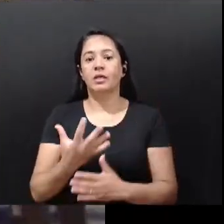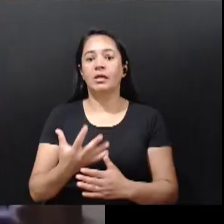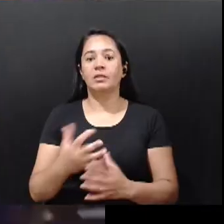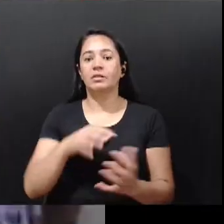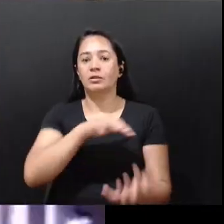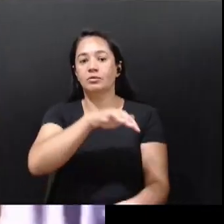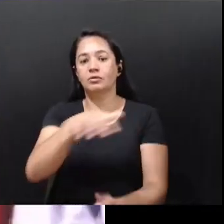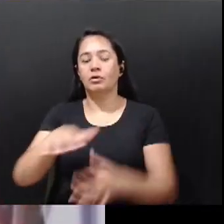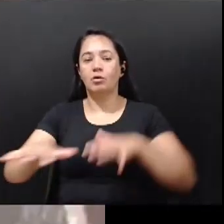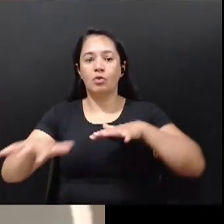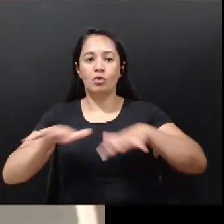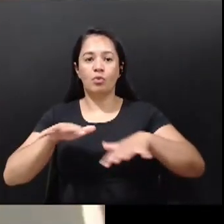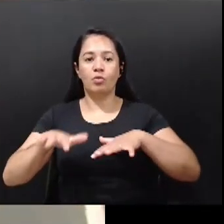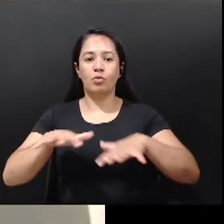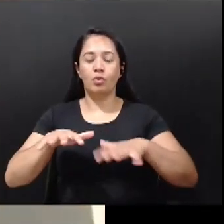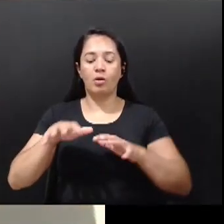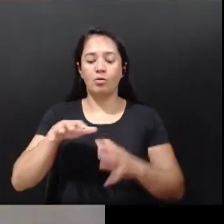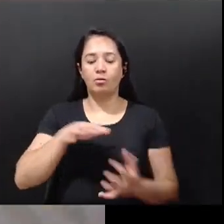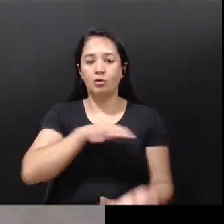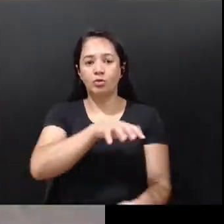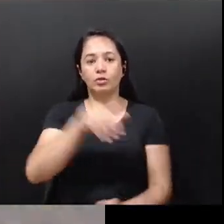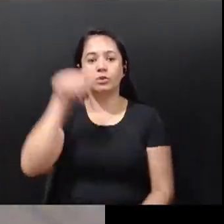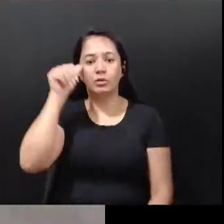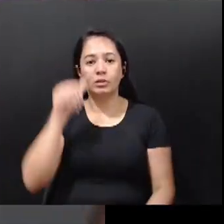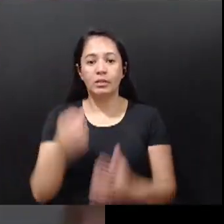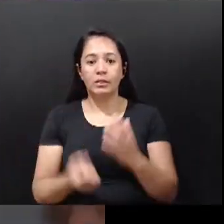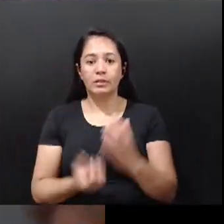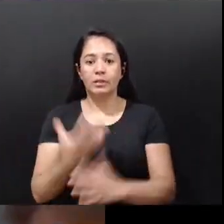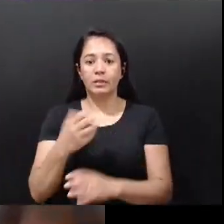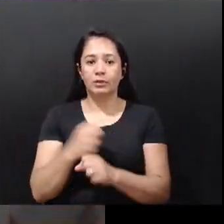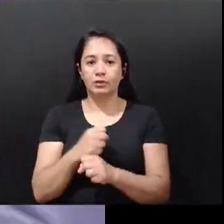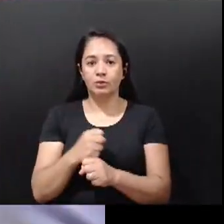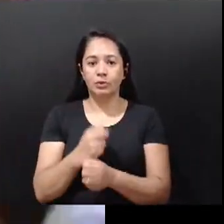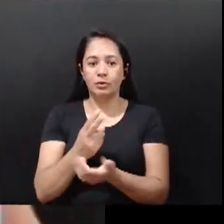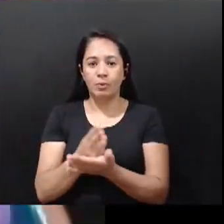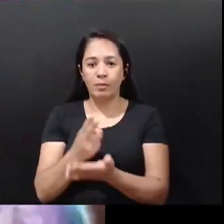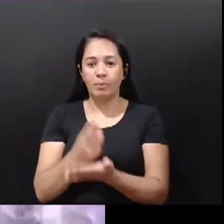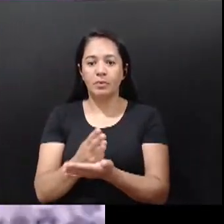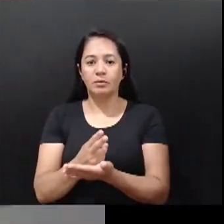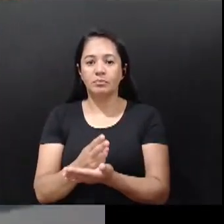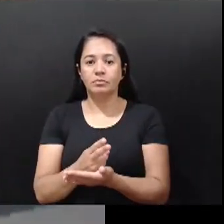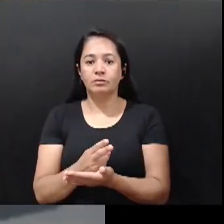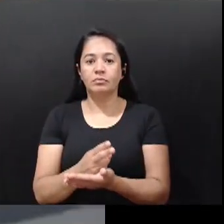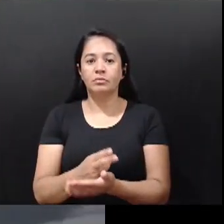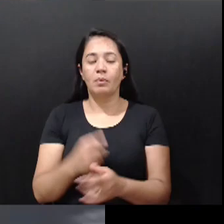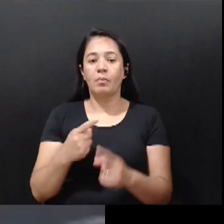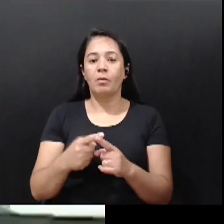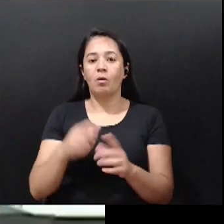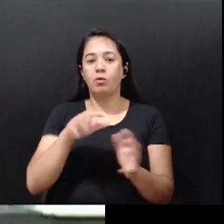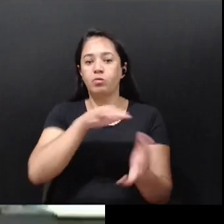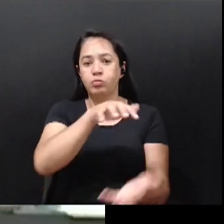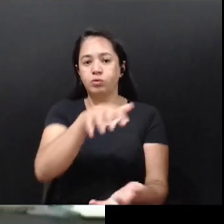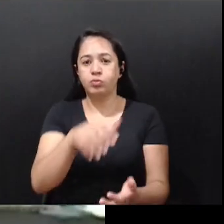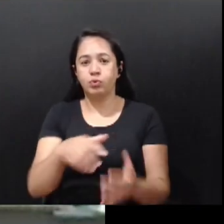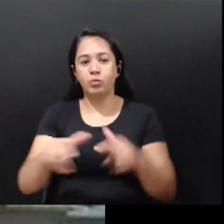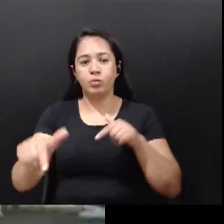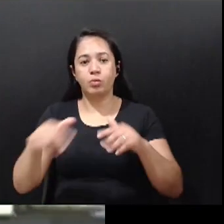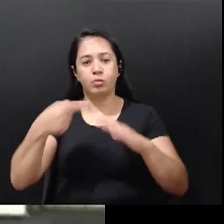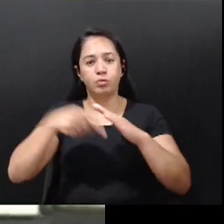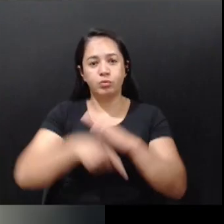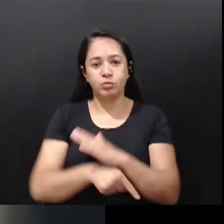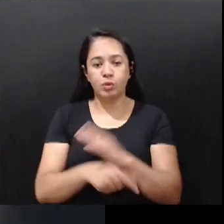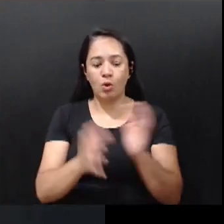Marcha Mundial das Mulheres, fundada no mesmo ano, e que, com uma perspectiva internacionalista, atua profundamente enraizada em grupos